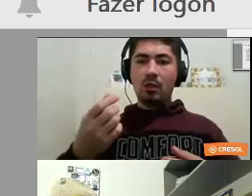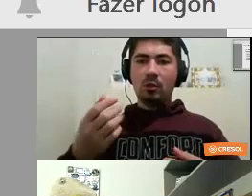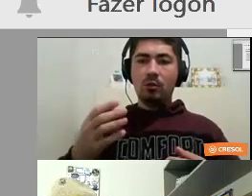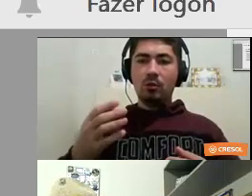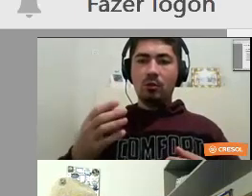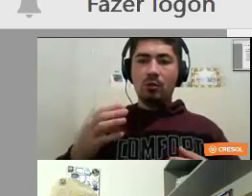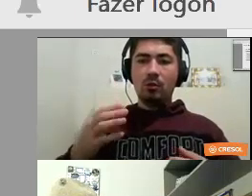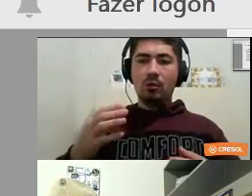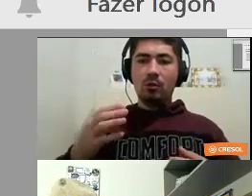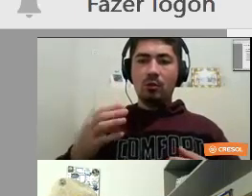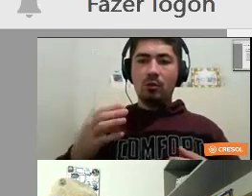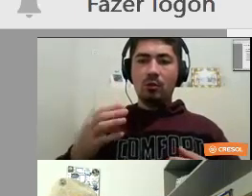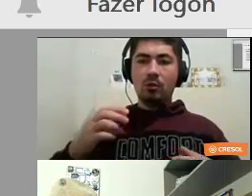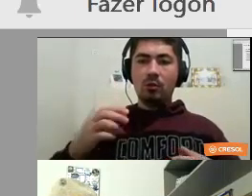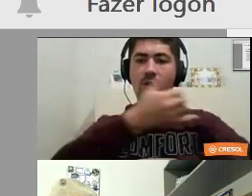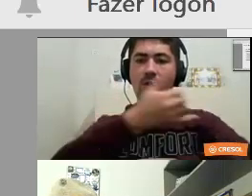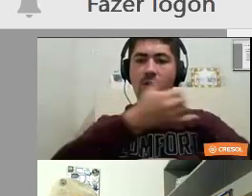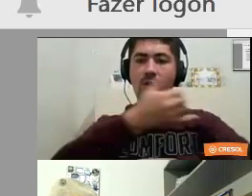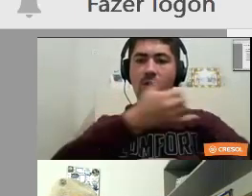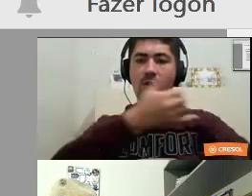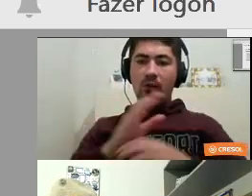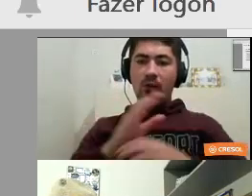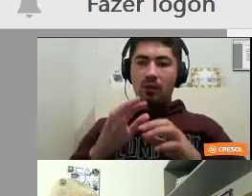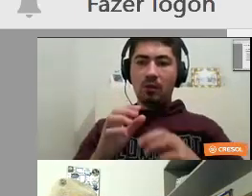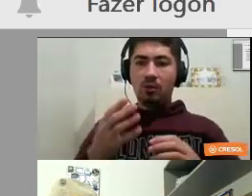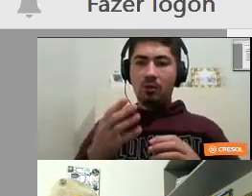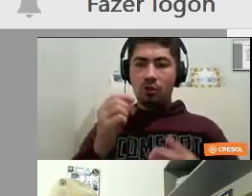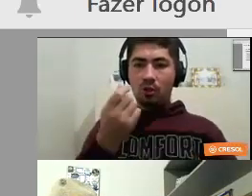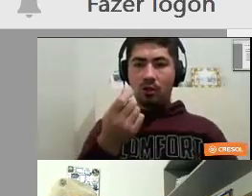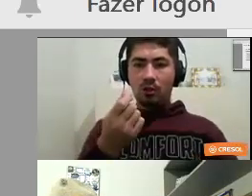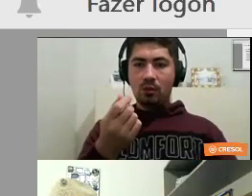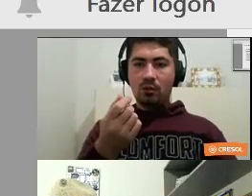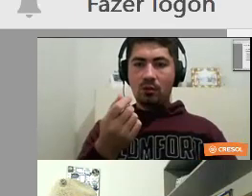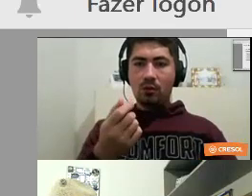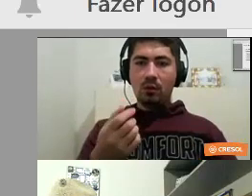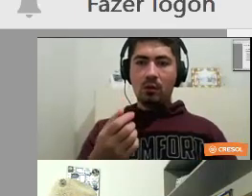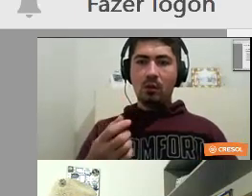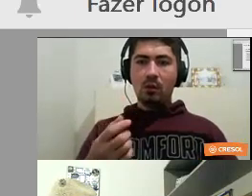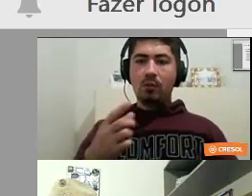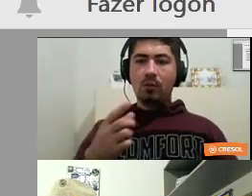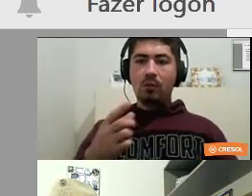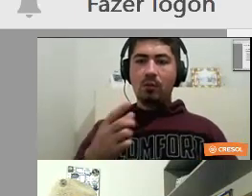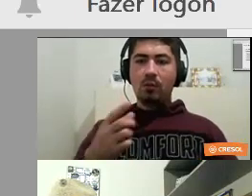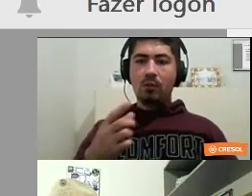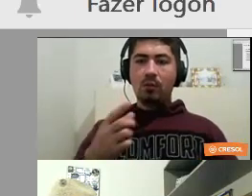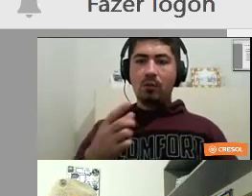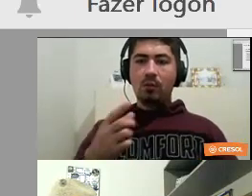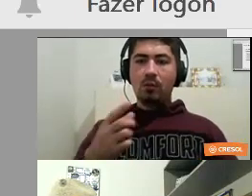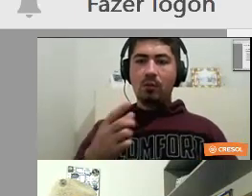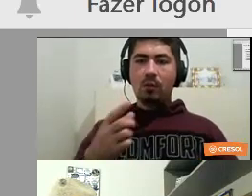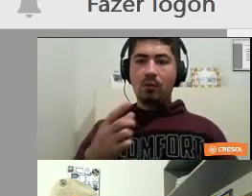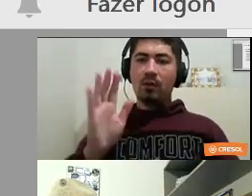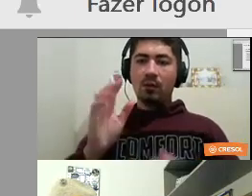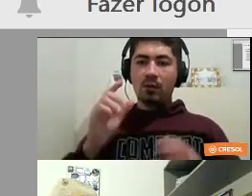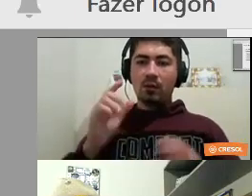vacina. Existe apoio operacional, que é a vacina, vacinar, tudo, mas precisamos de